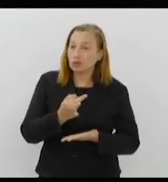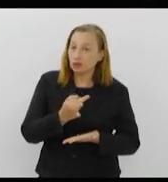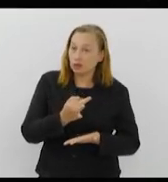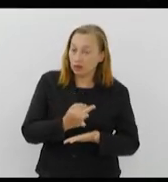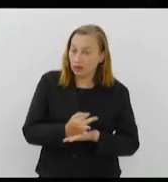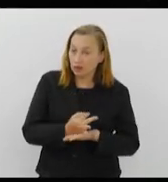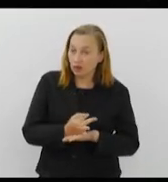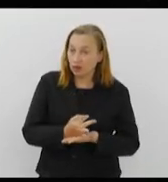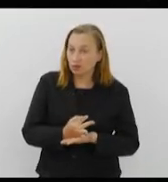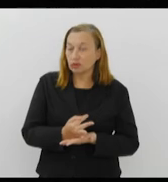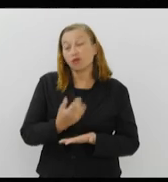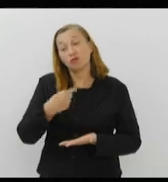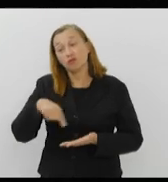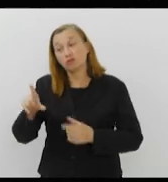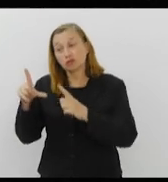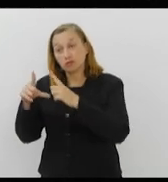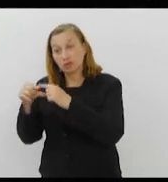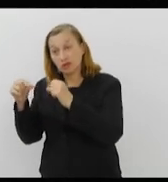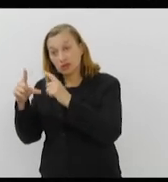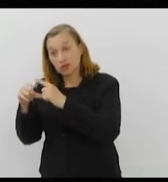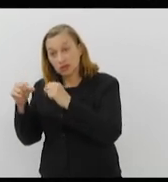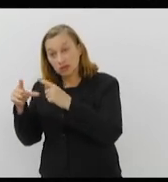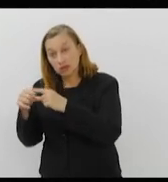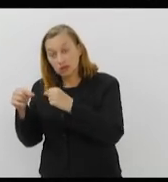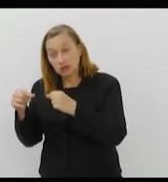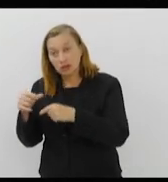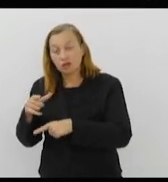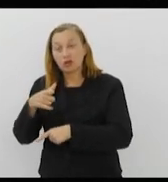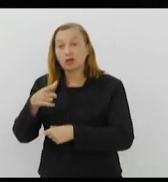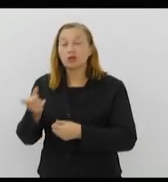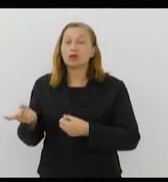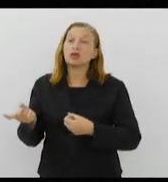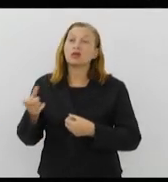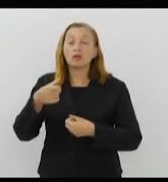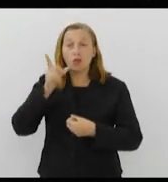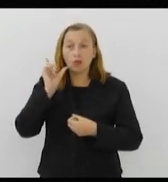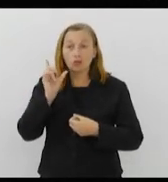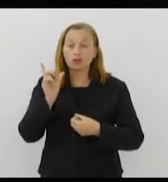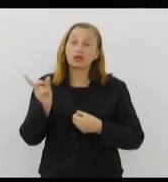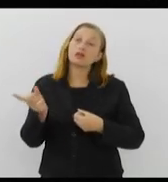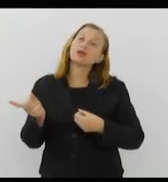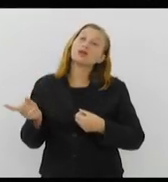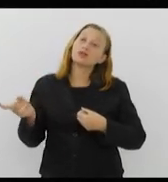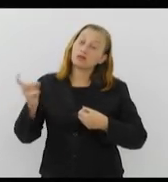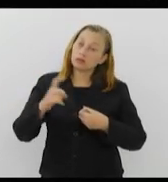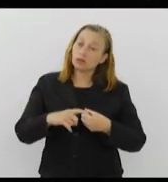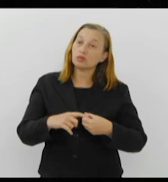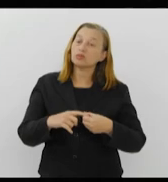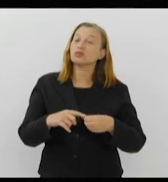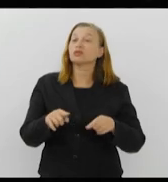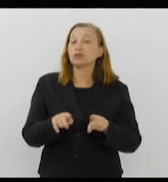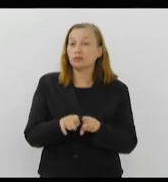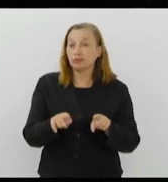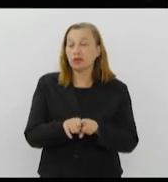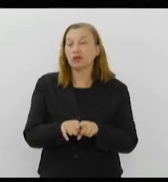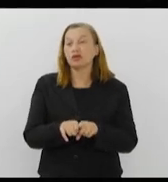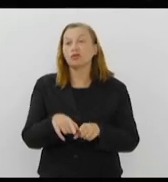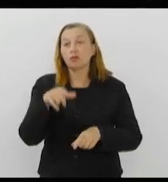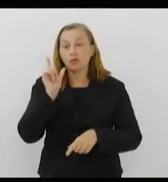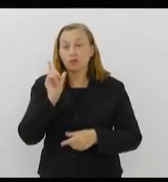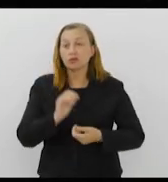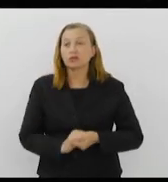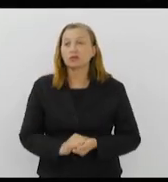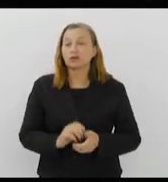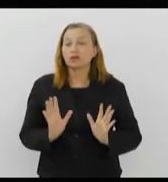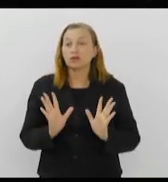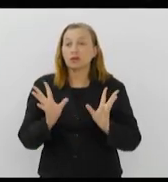em Brasília. Fomos ontem e ontem mesmo voltamos. E, para concluir,